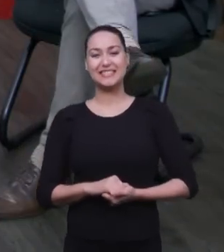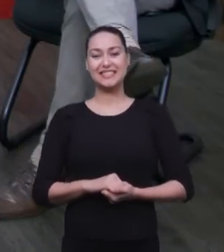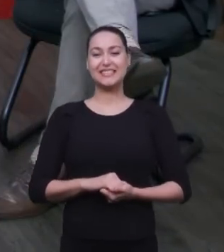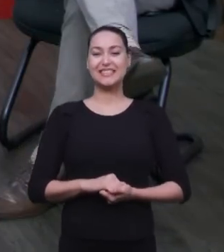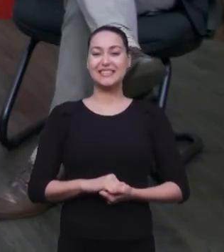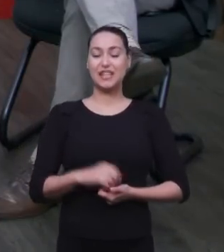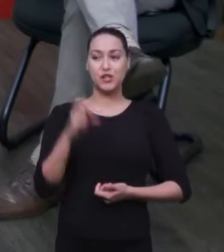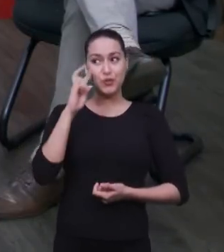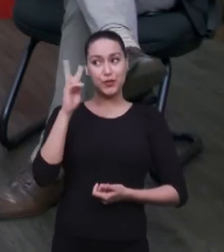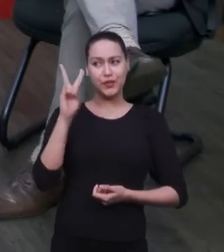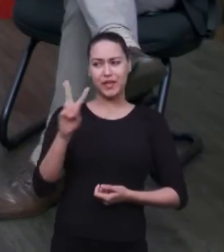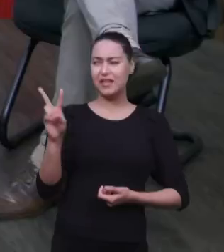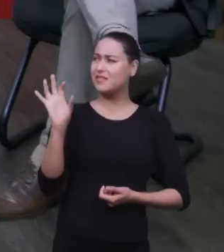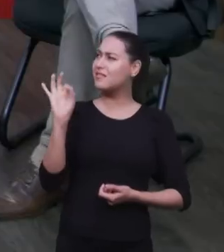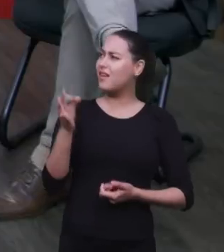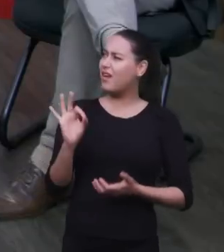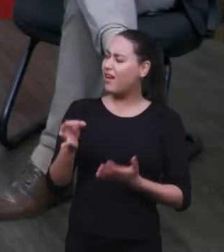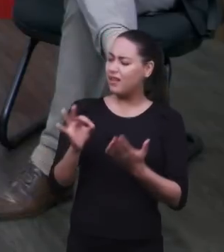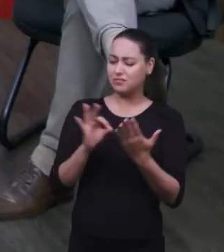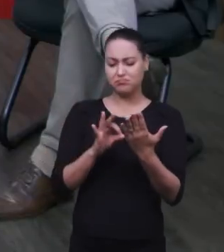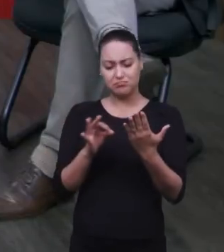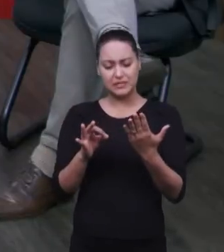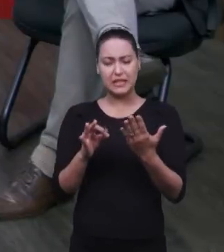primeiro quadro, deixa eu olhar aqui direitinho.